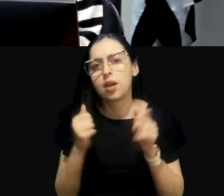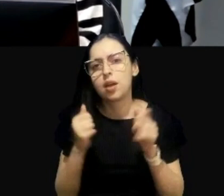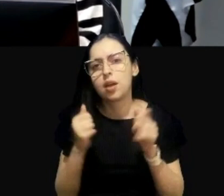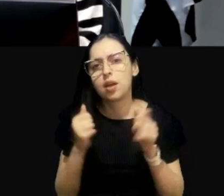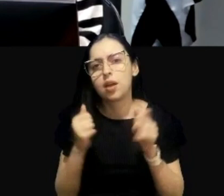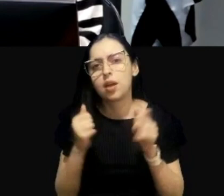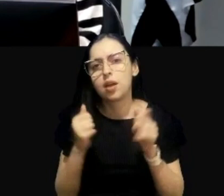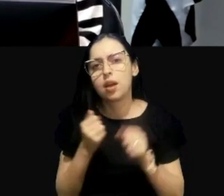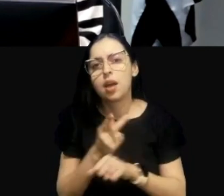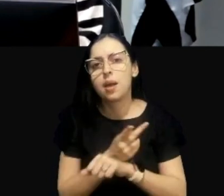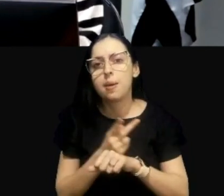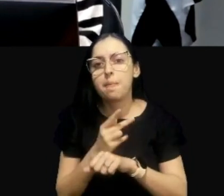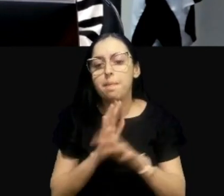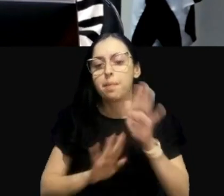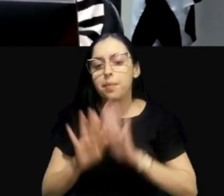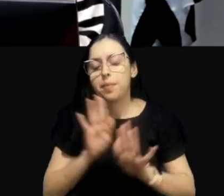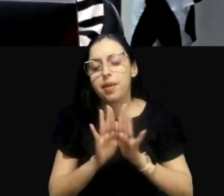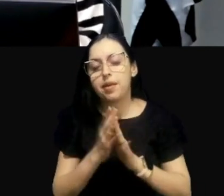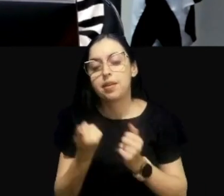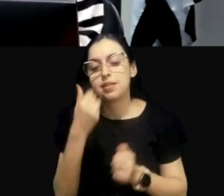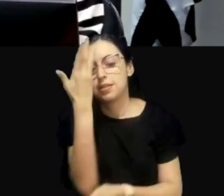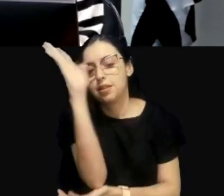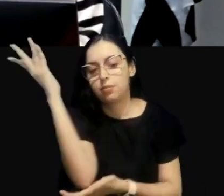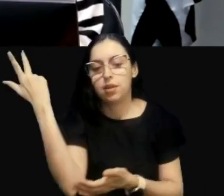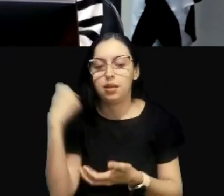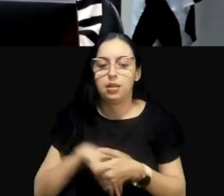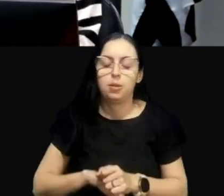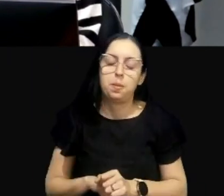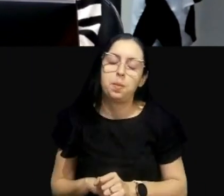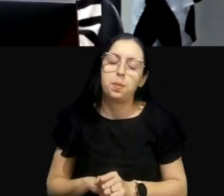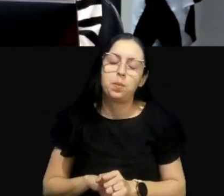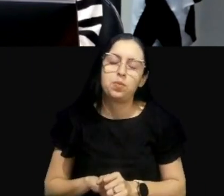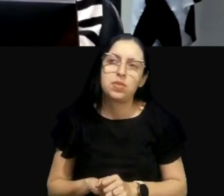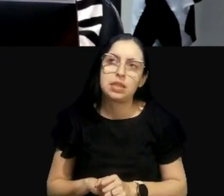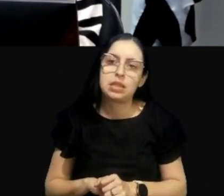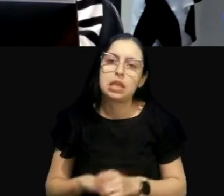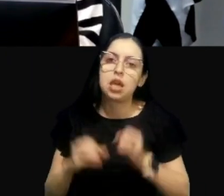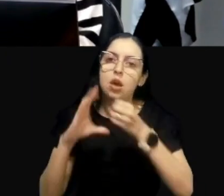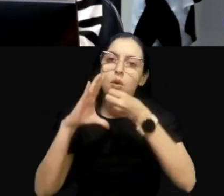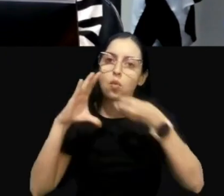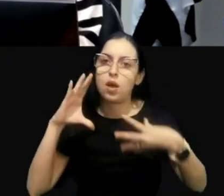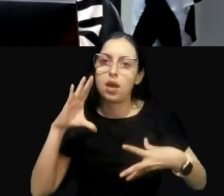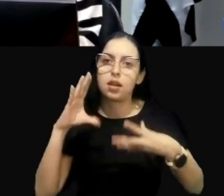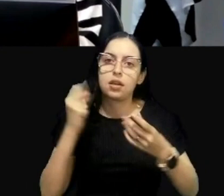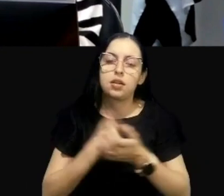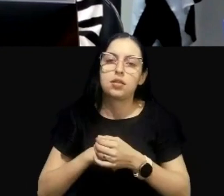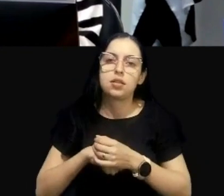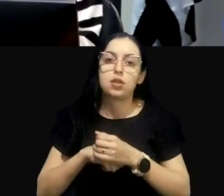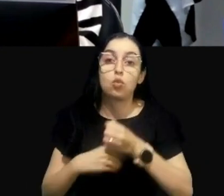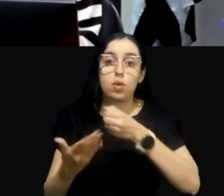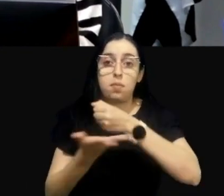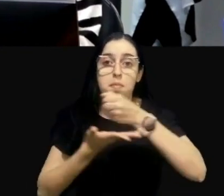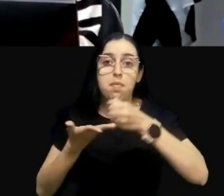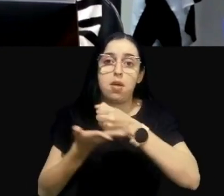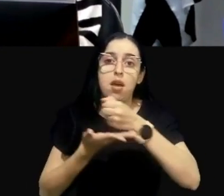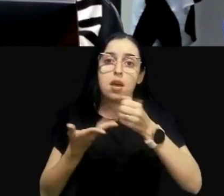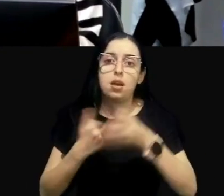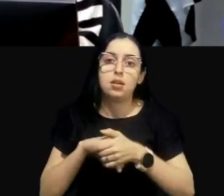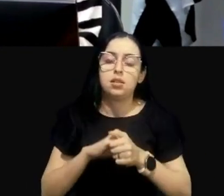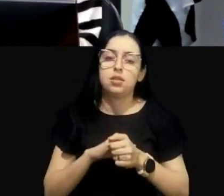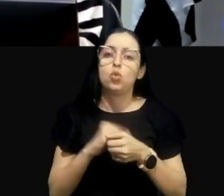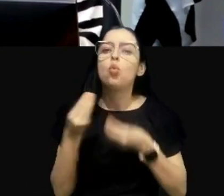Na parte inferior, faixa vermelha. Então, na caracterização dessa situação base, né,